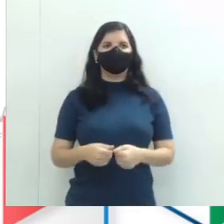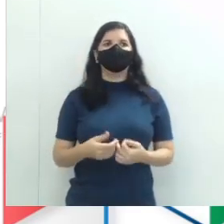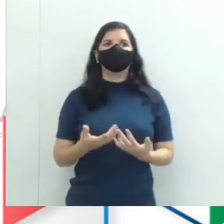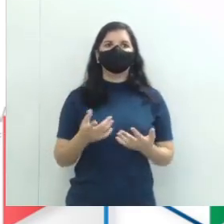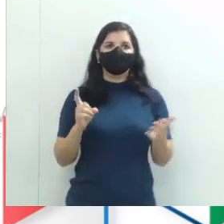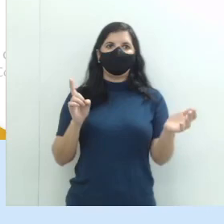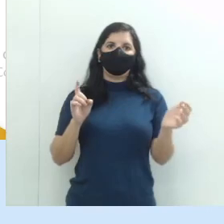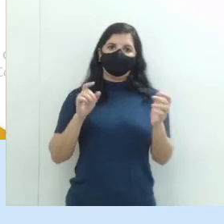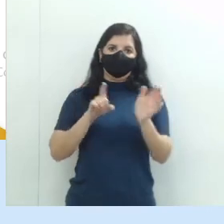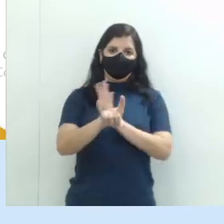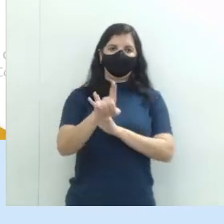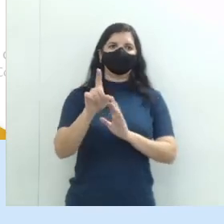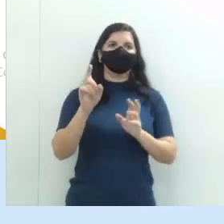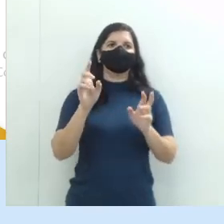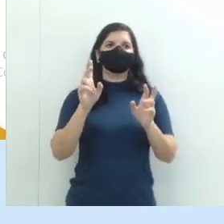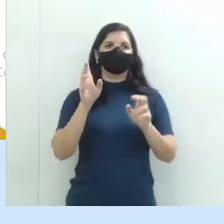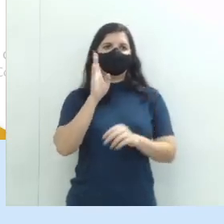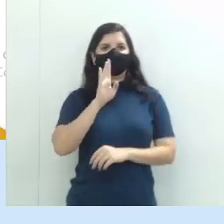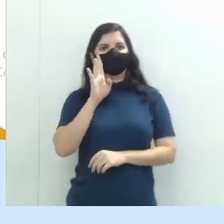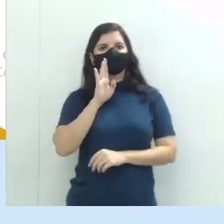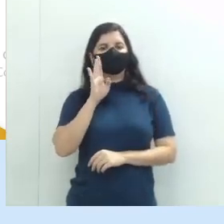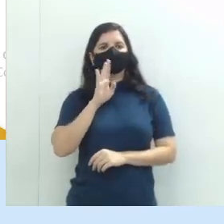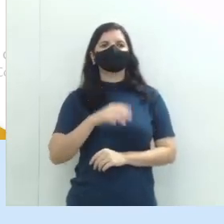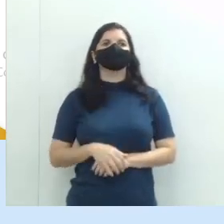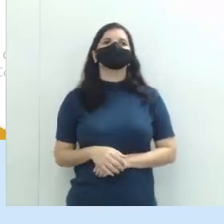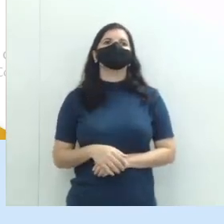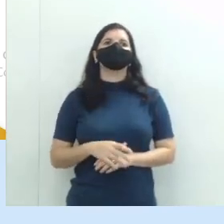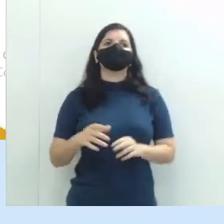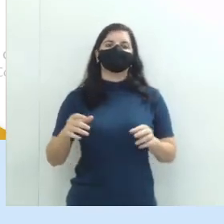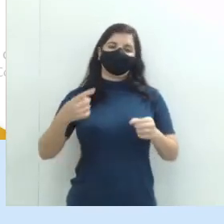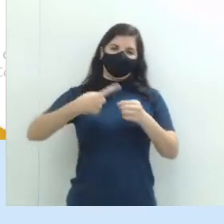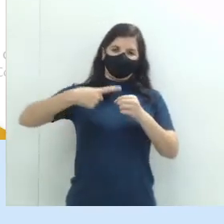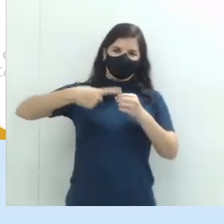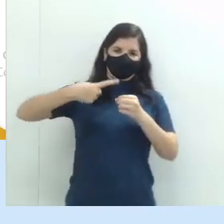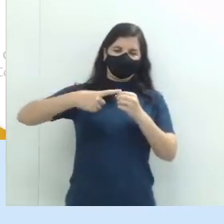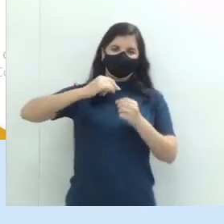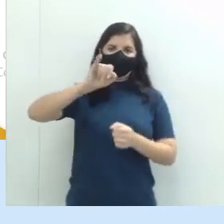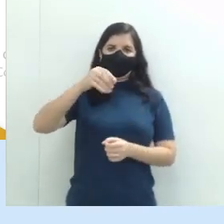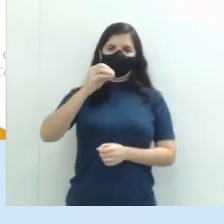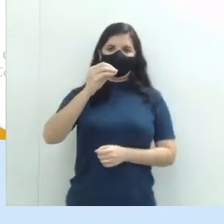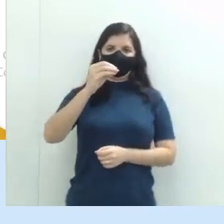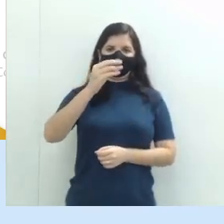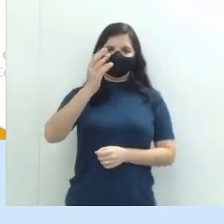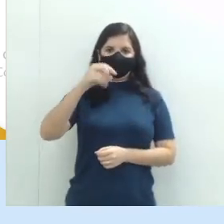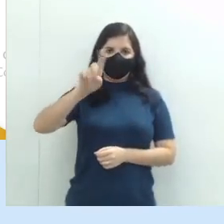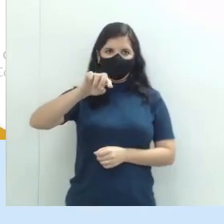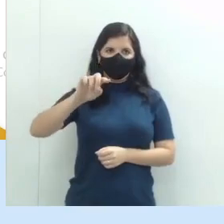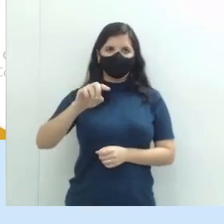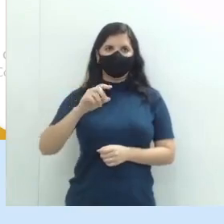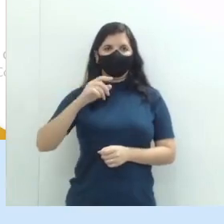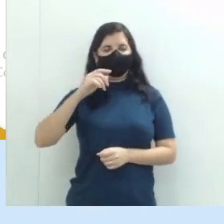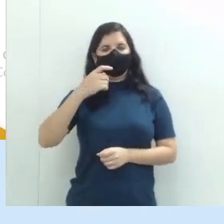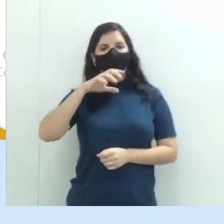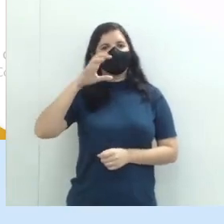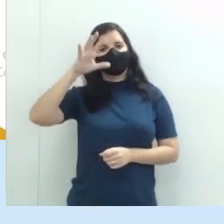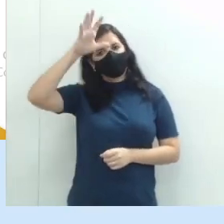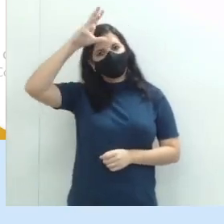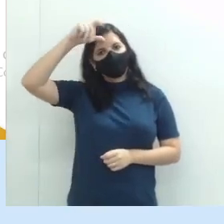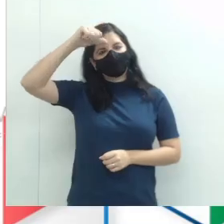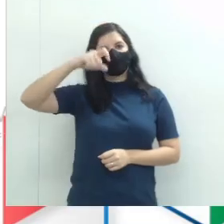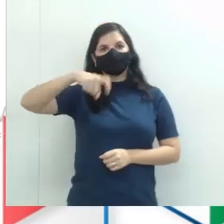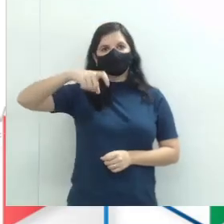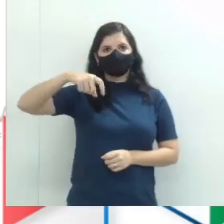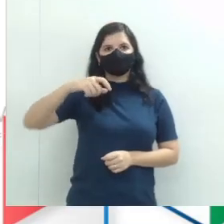trazer uma questão para vocês muito legal. Preste atenção. No sítio de João, há X galinhas e Y